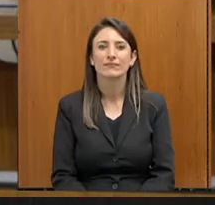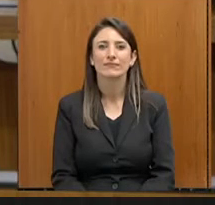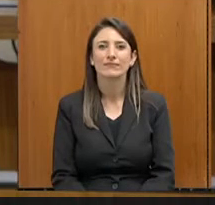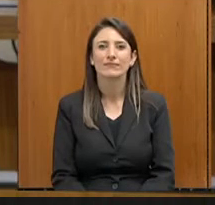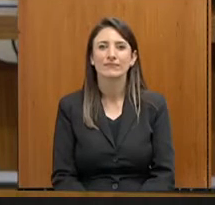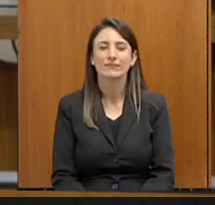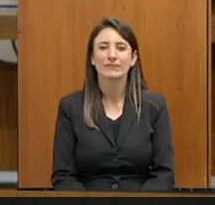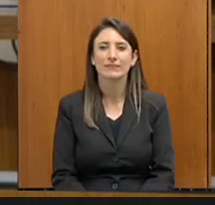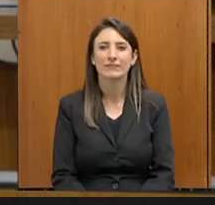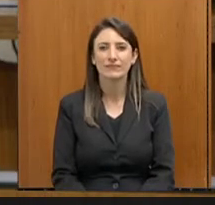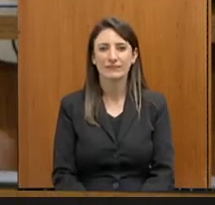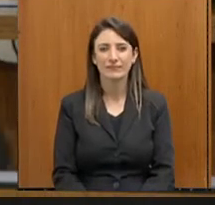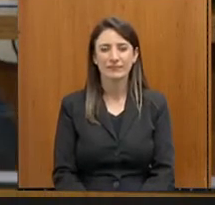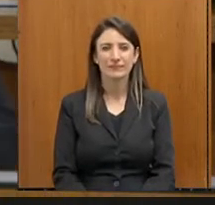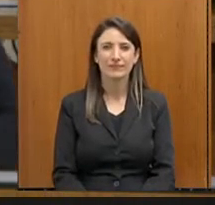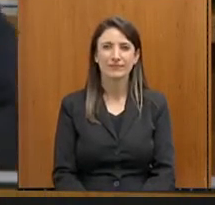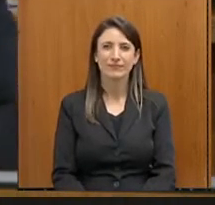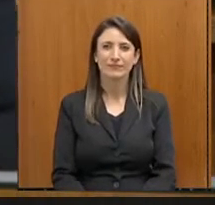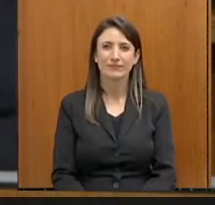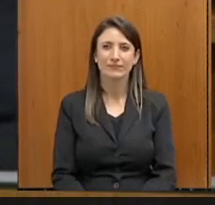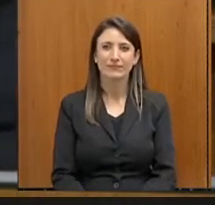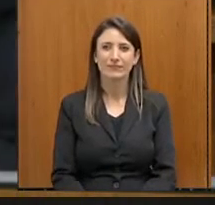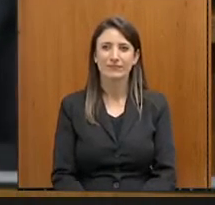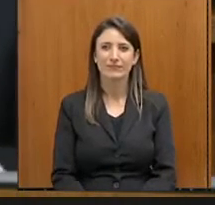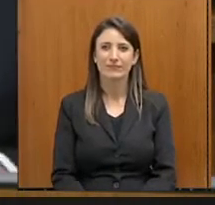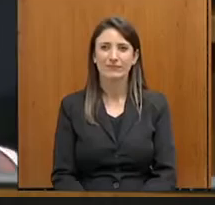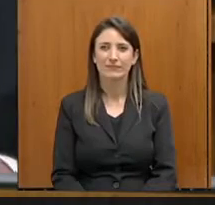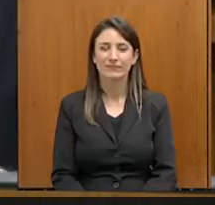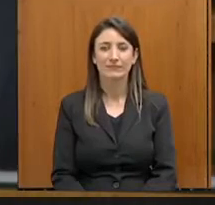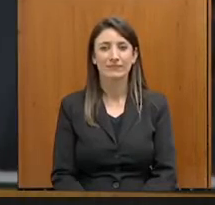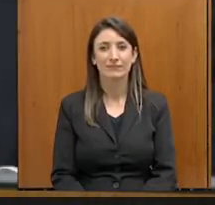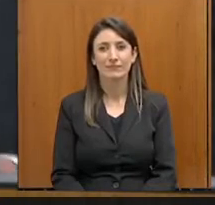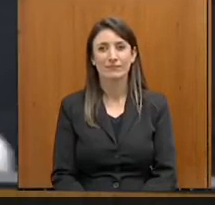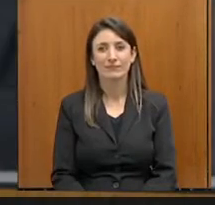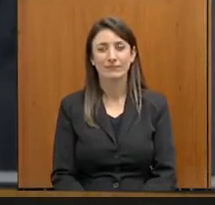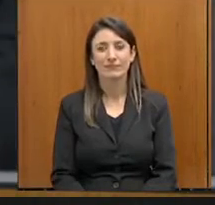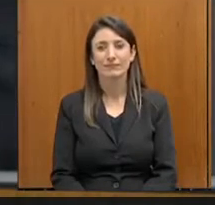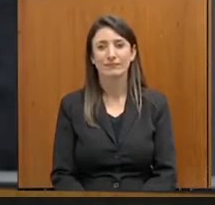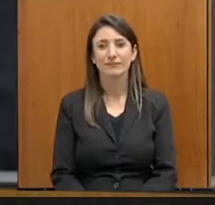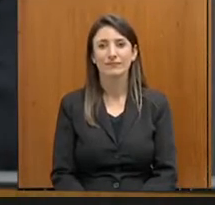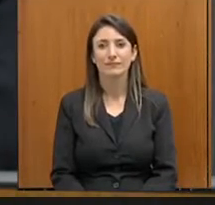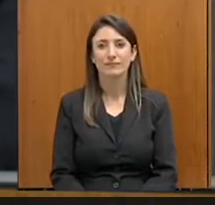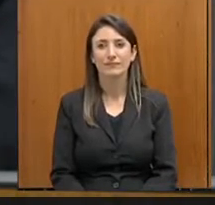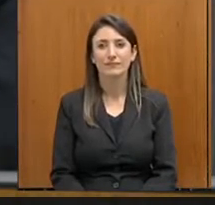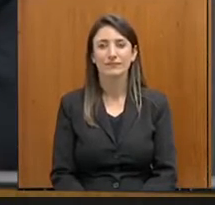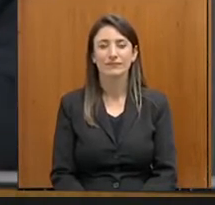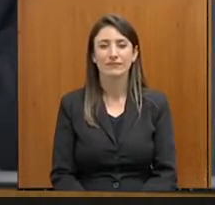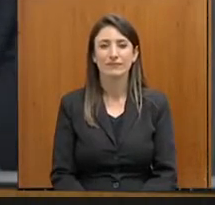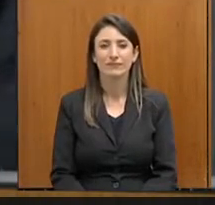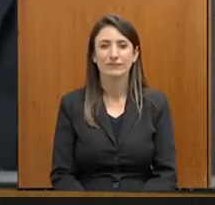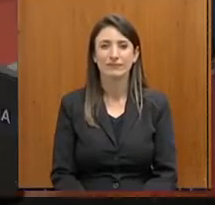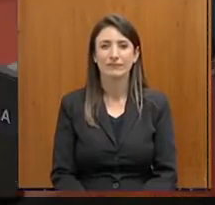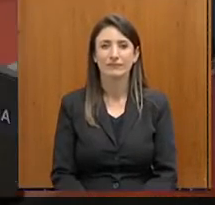a nova música de fundo branco você não tá falando mais distante a